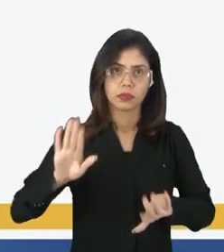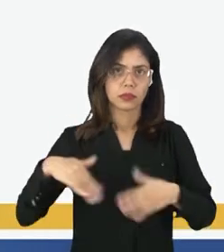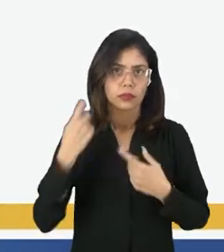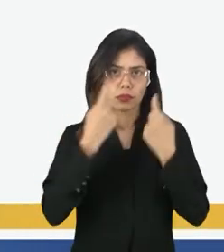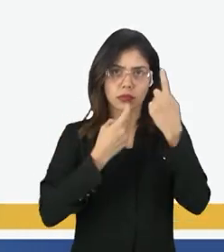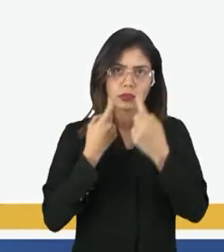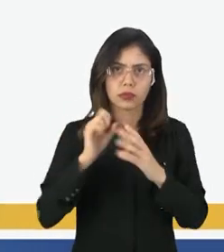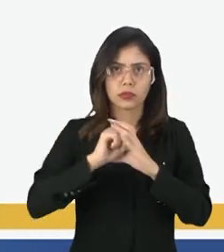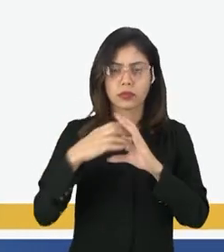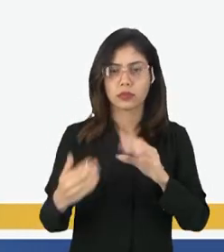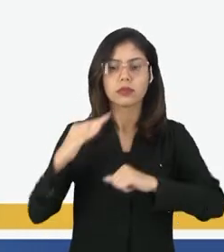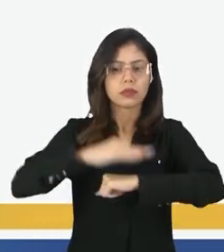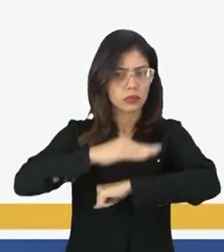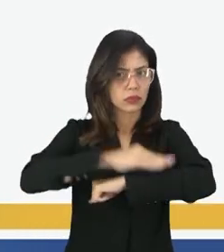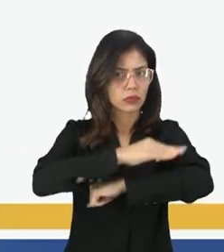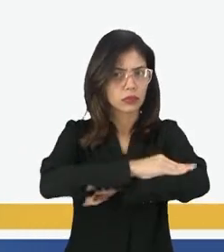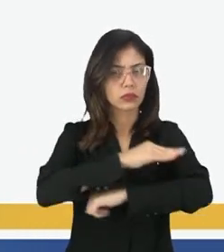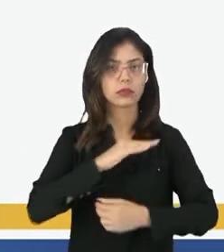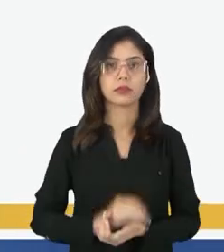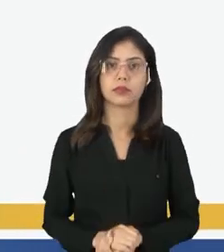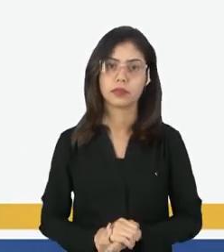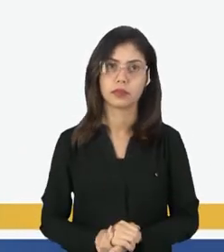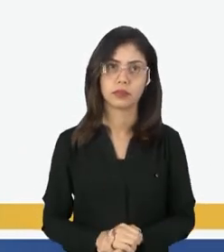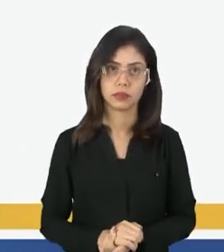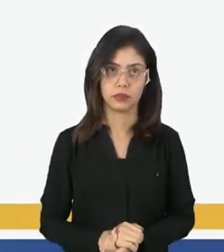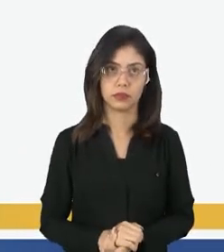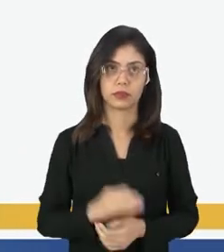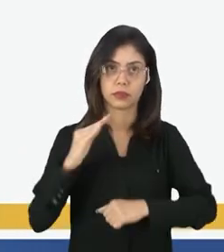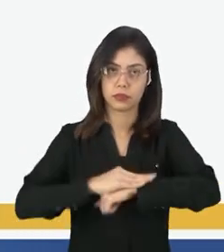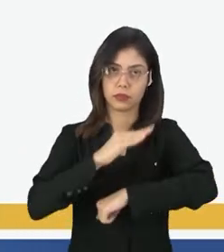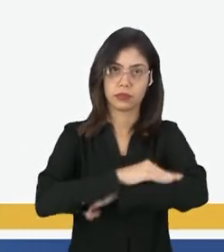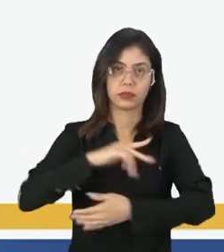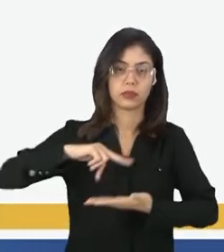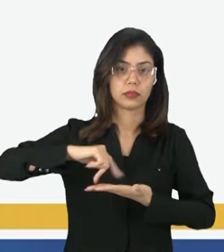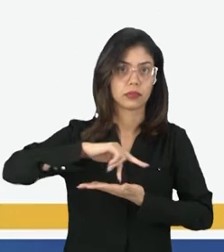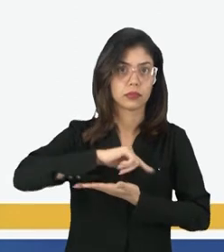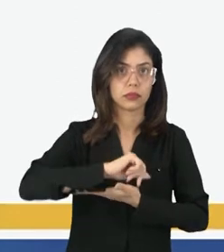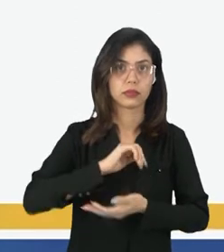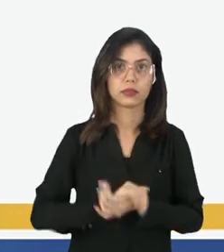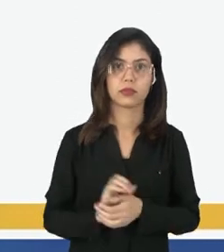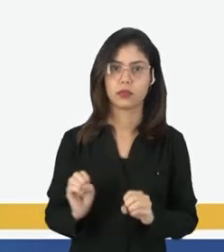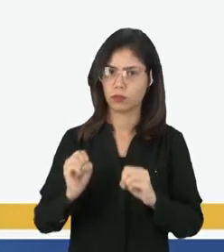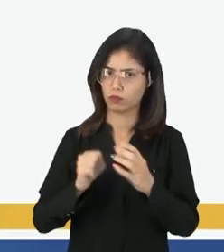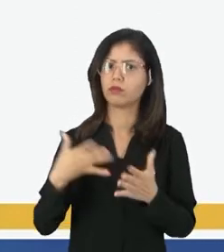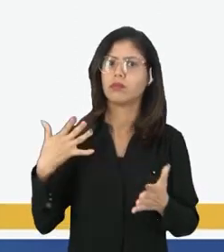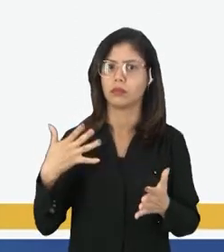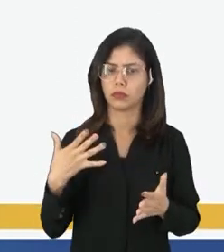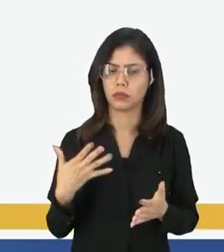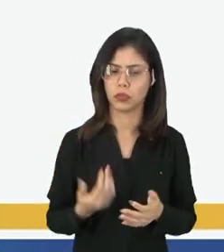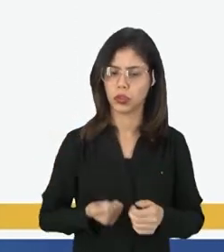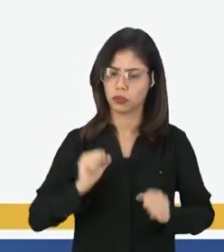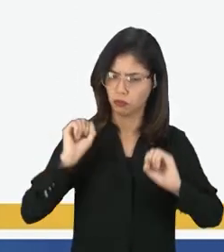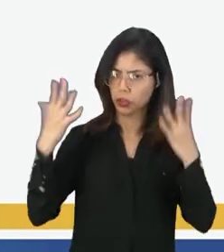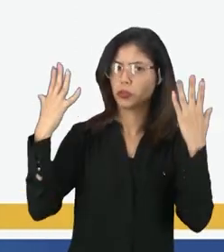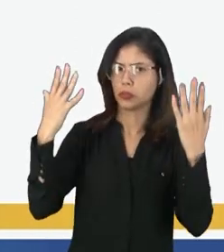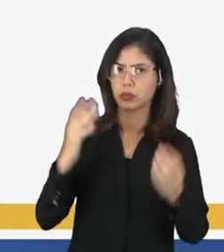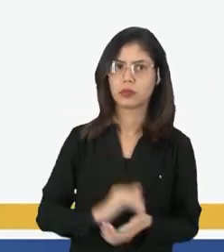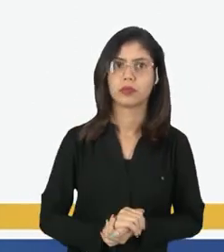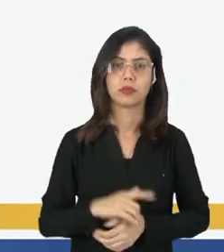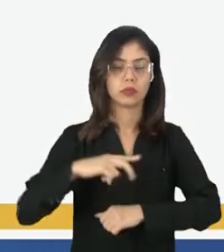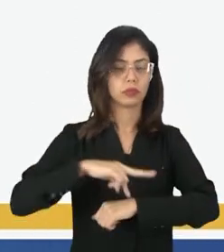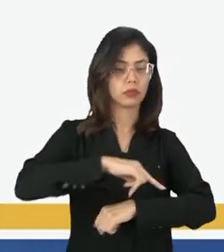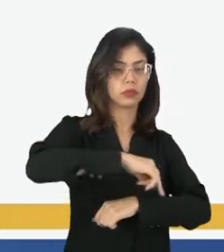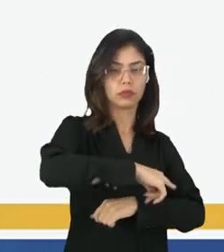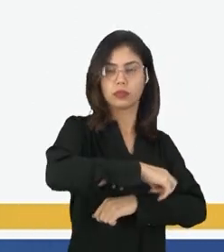Quais são as expressões que caracterizam o sapo o sapo andava em pé e era muito faixa não gostava de festa